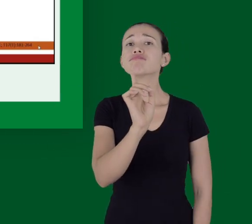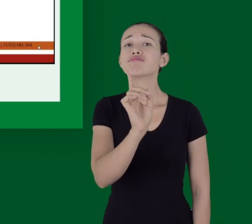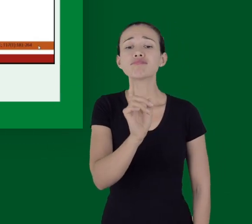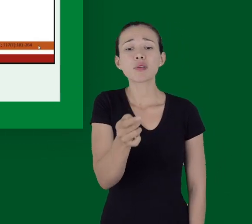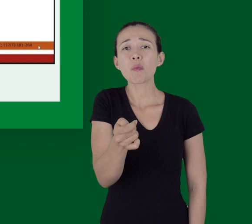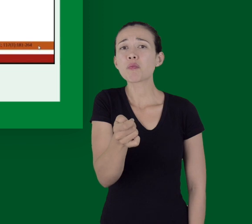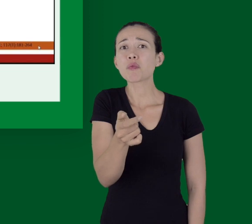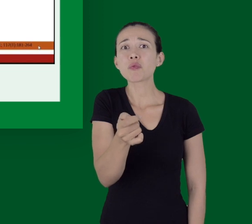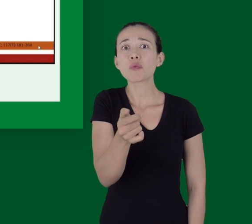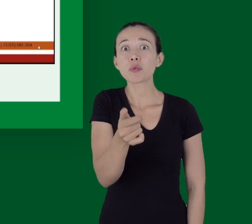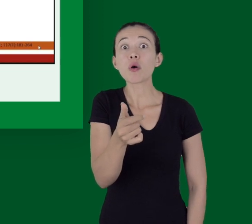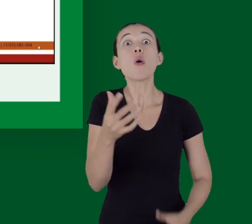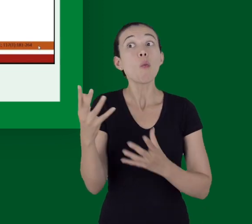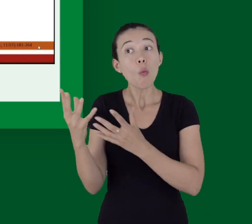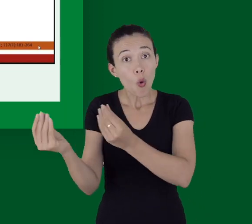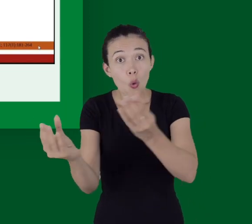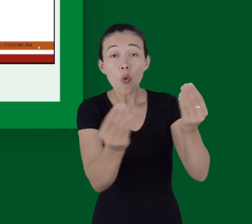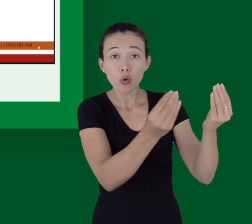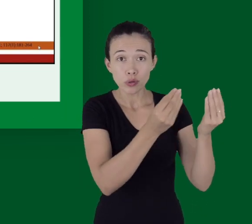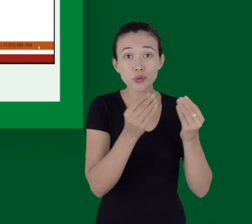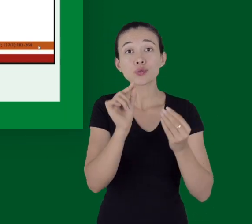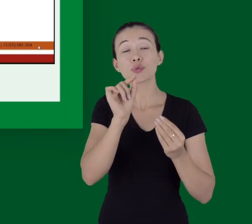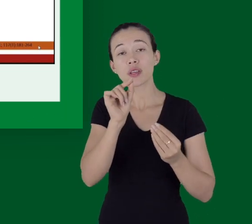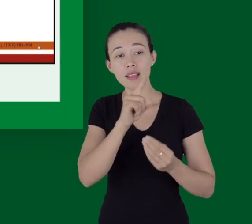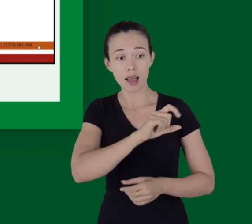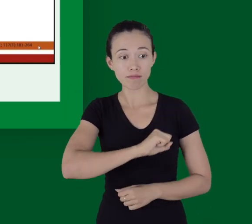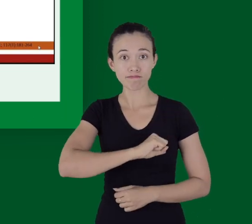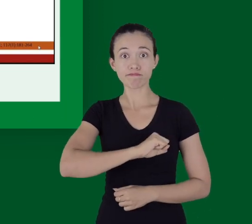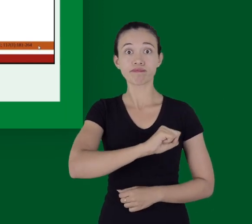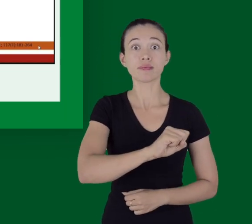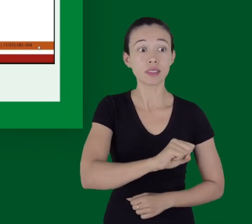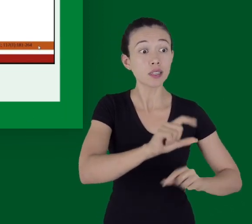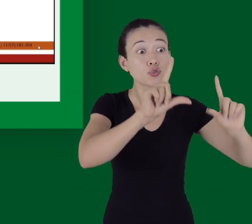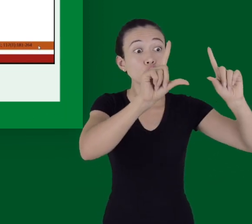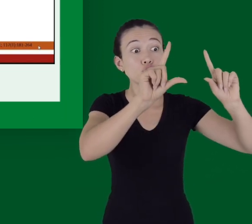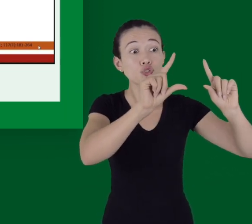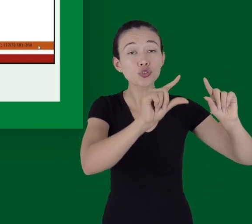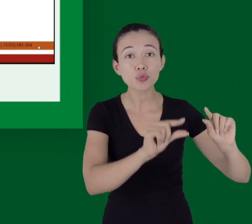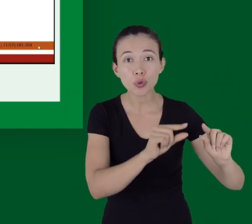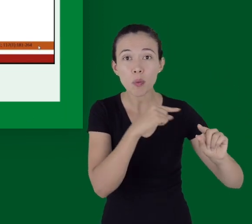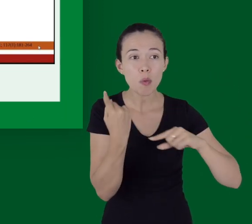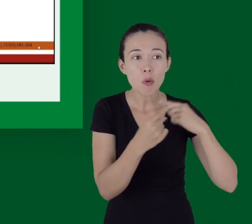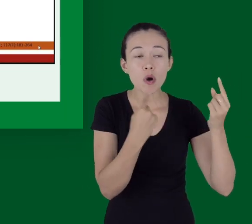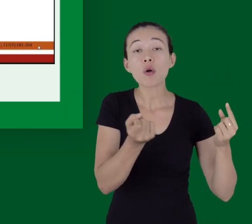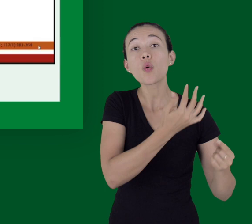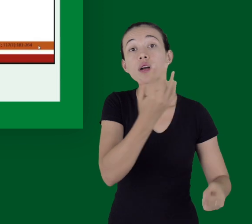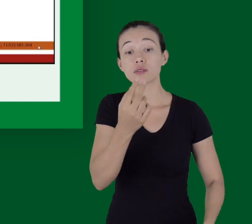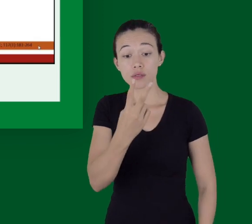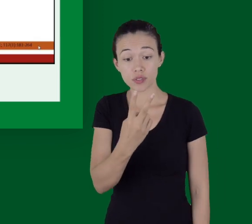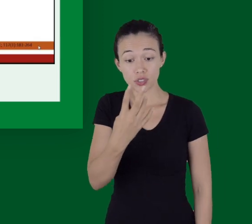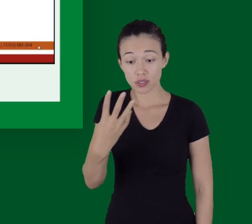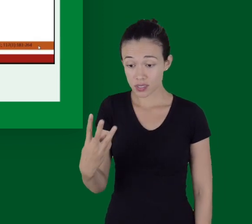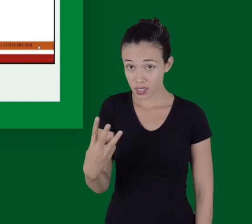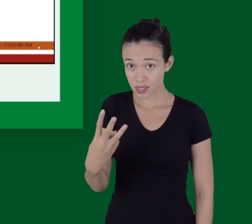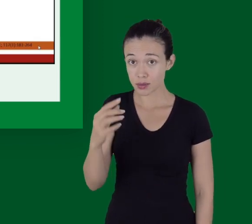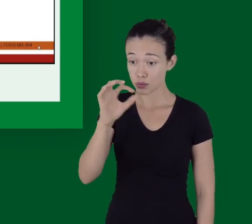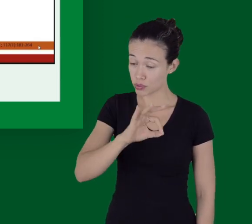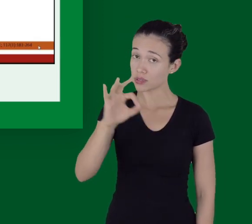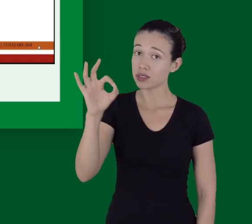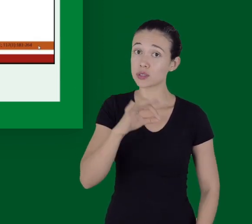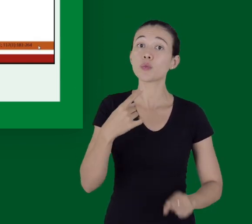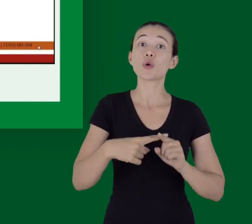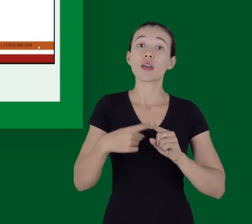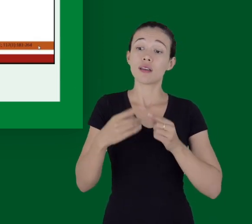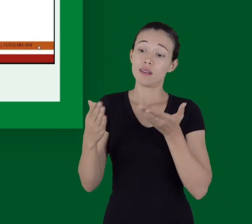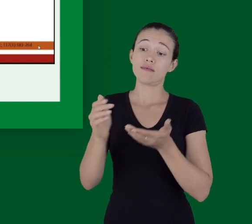mortalidade. Inclusive, aqui, de todas que eu vou falar, é a única que diminui mortalidade no infarto, tá? Ele reduz mortalidade em 23%.